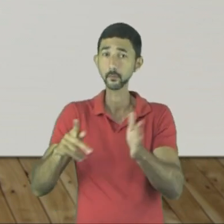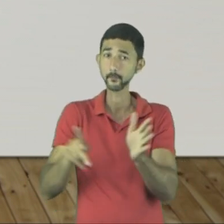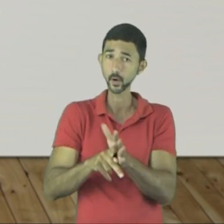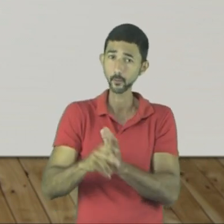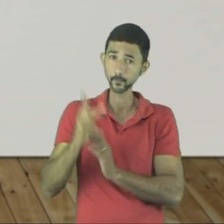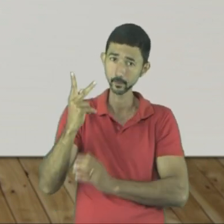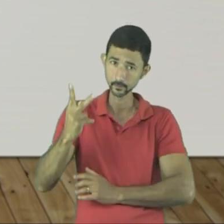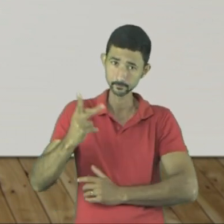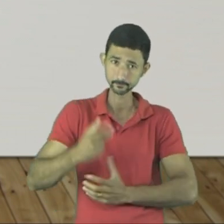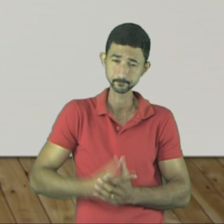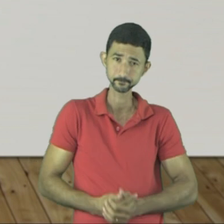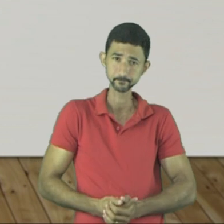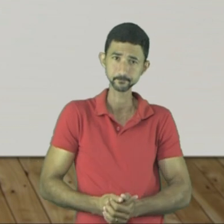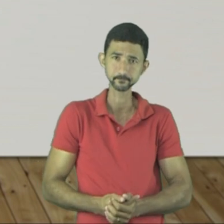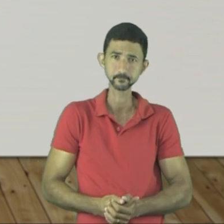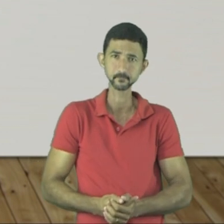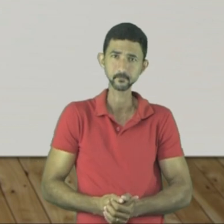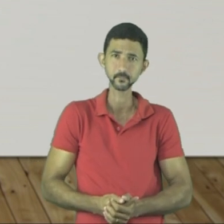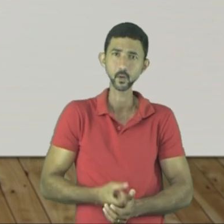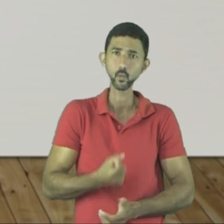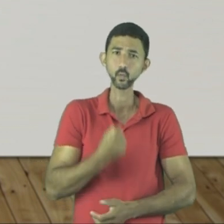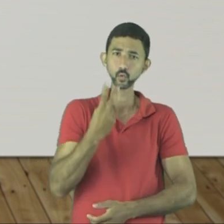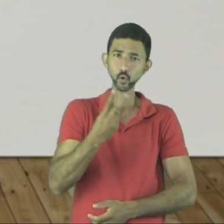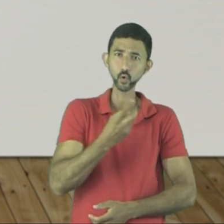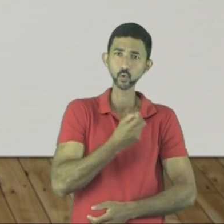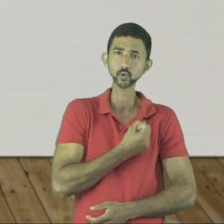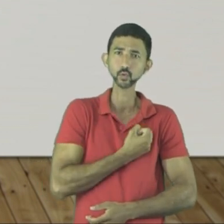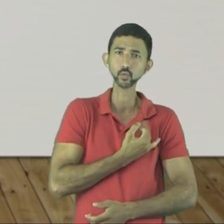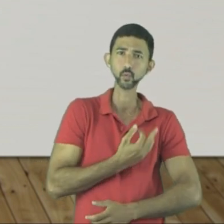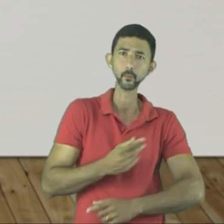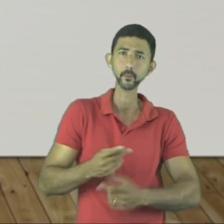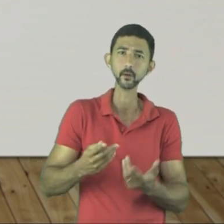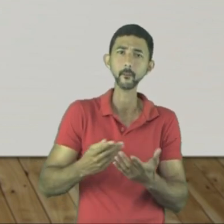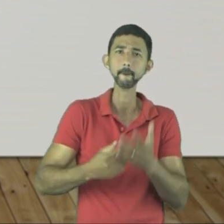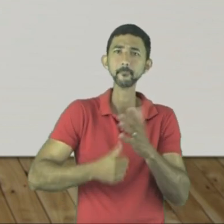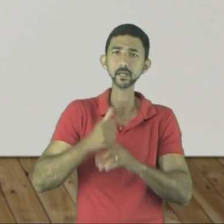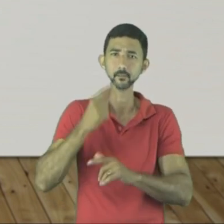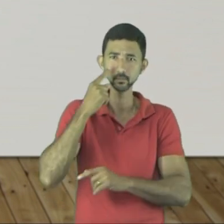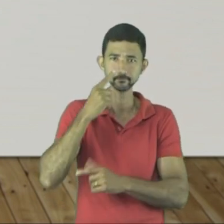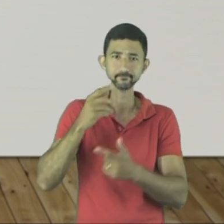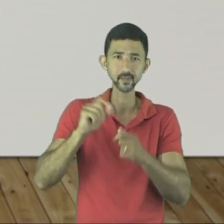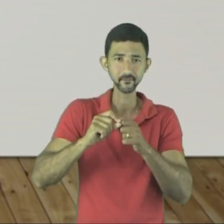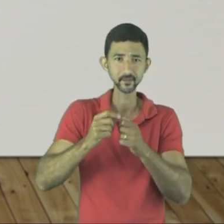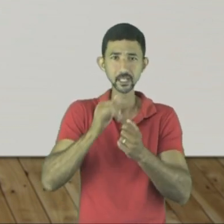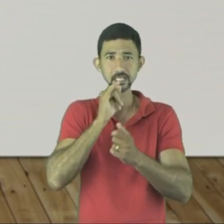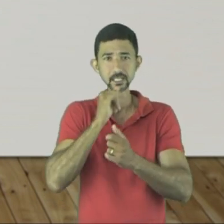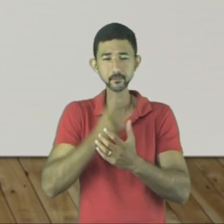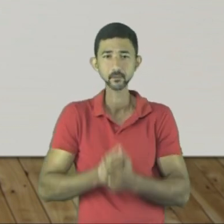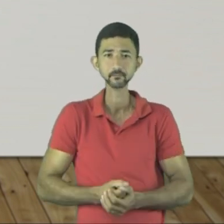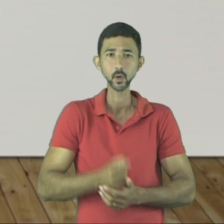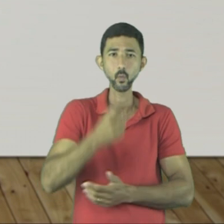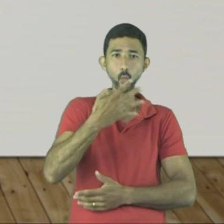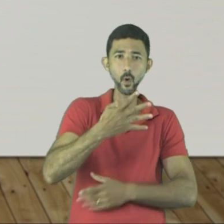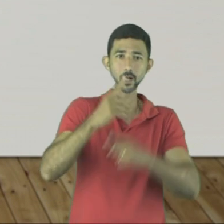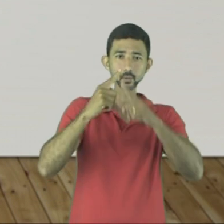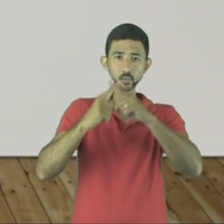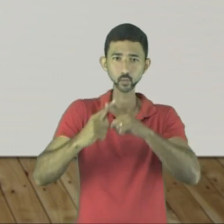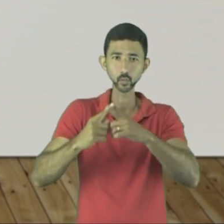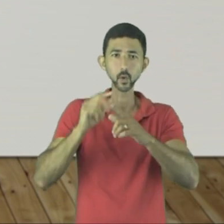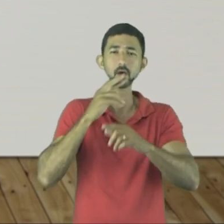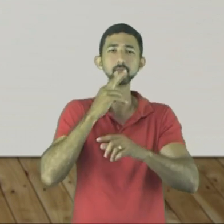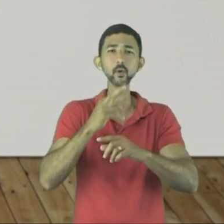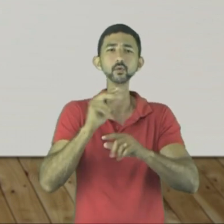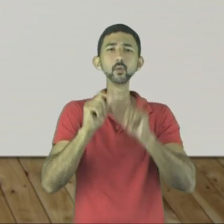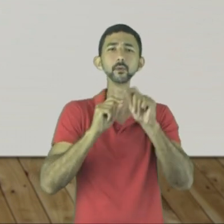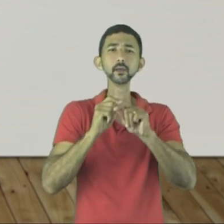o 2 ele vai ser um número primo. Beleza, como nós vimos no exemplo, né? 4 é 2 vezes 2. O